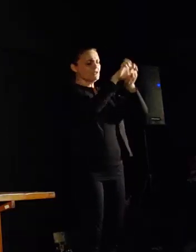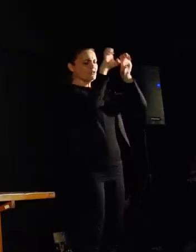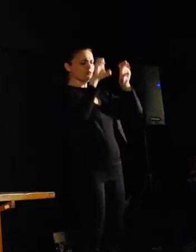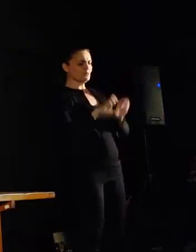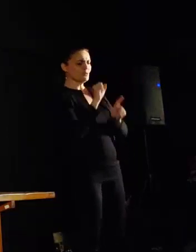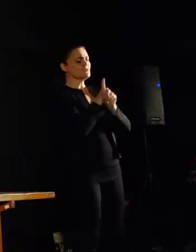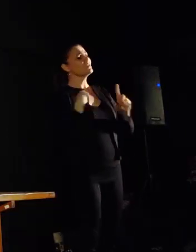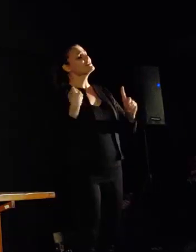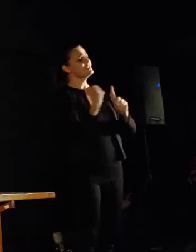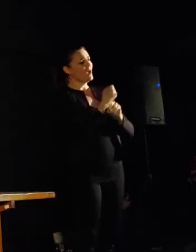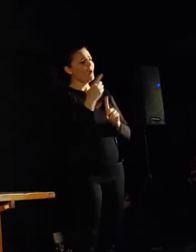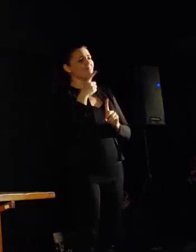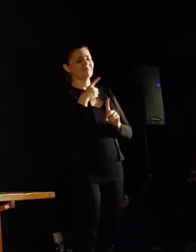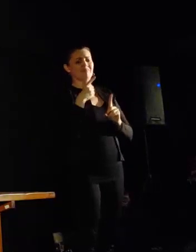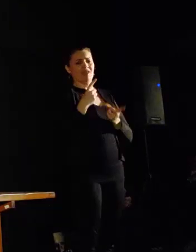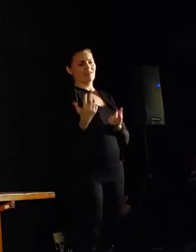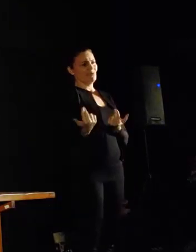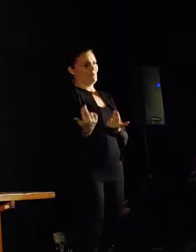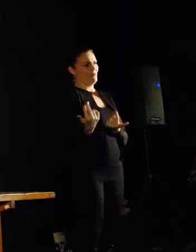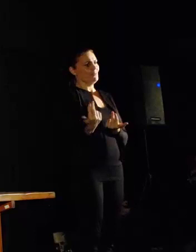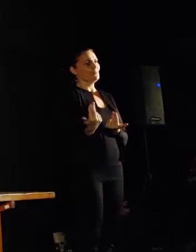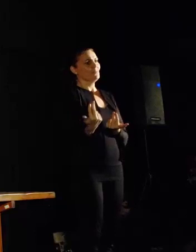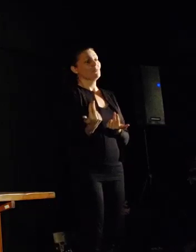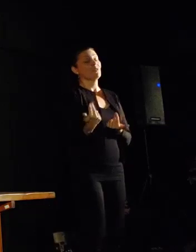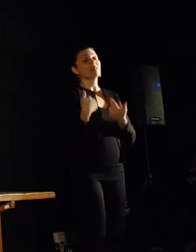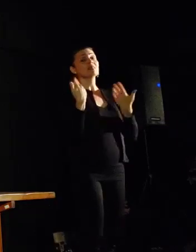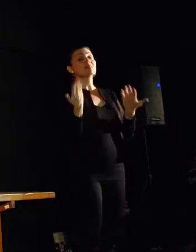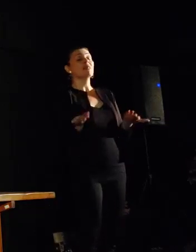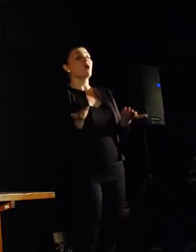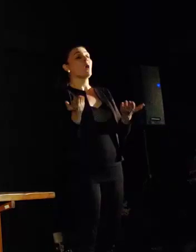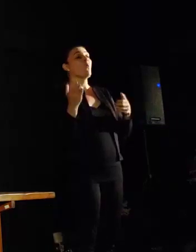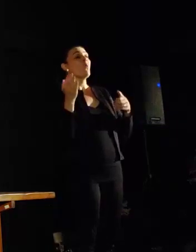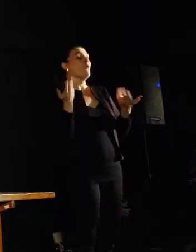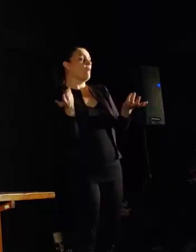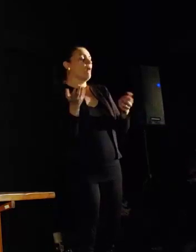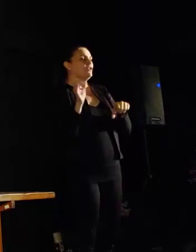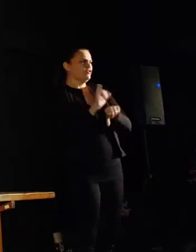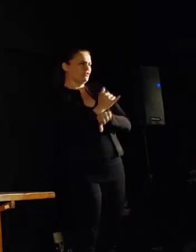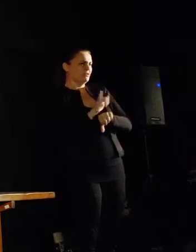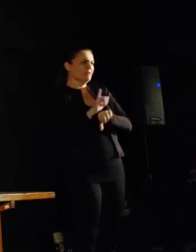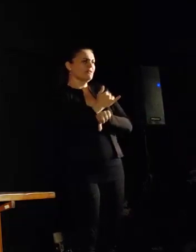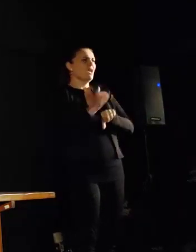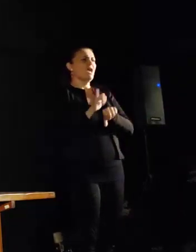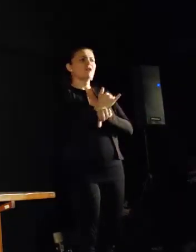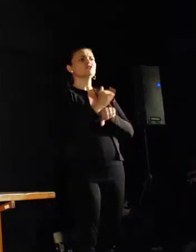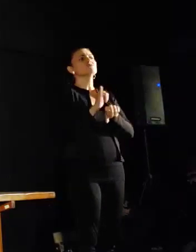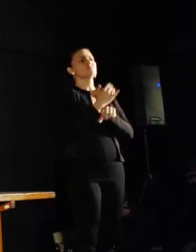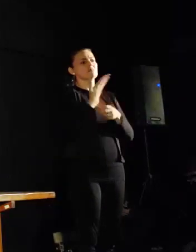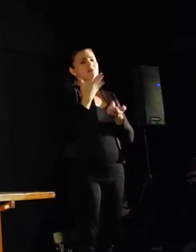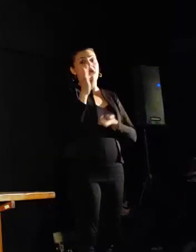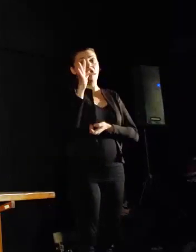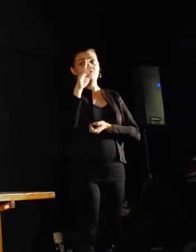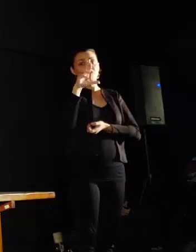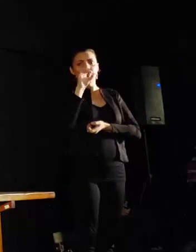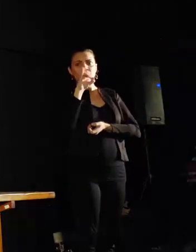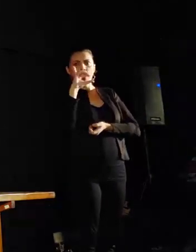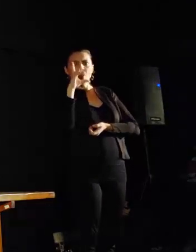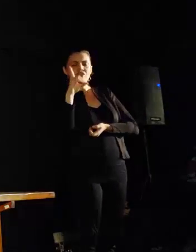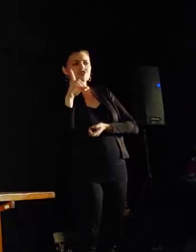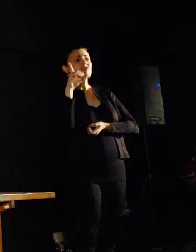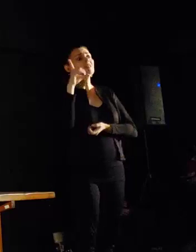têm. Então, a estratégia, essa é uma das grandes compreensões do Freud, a estratégia